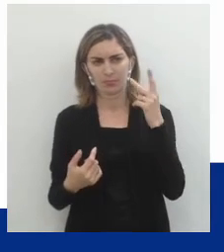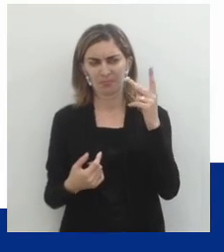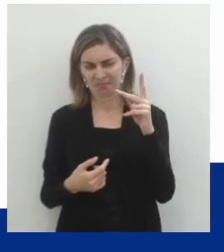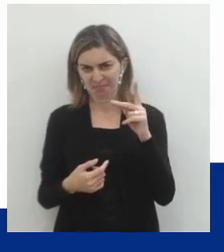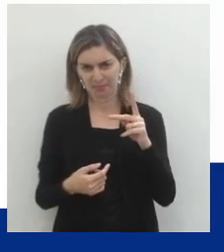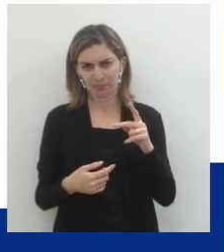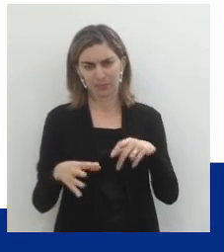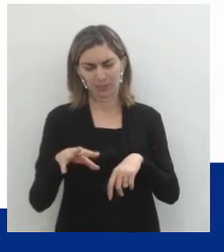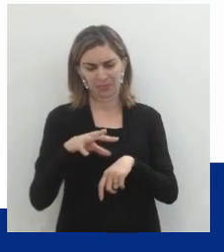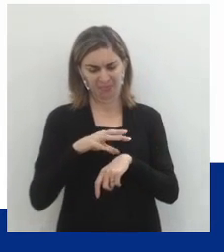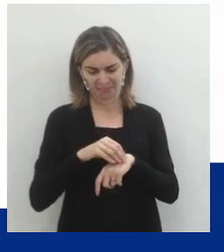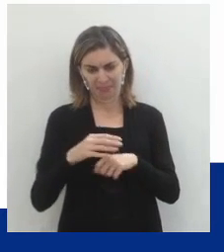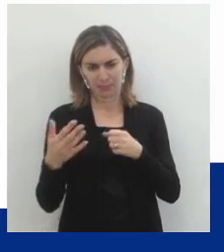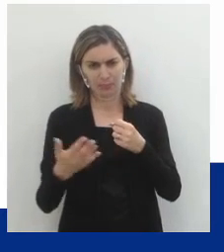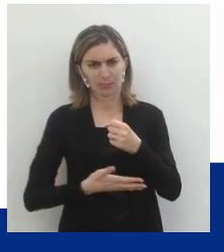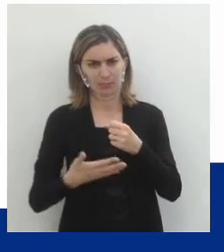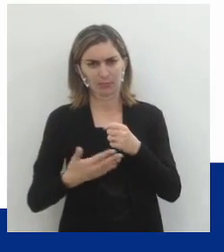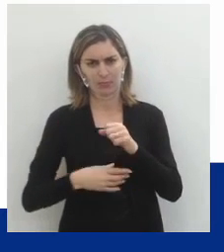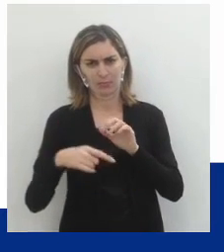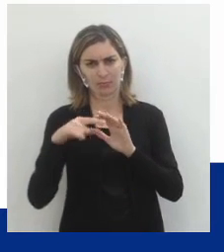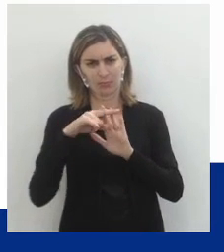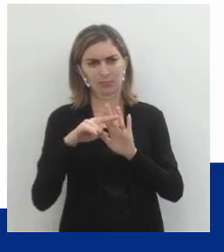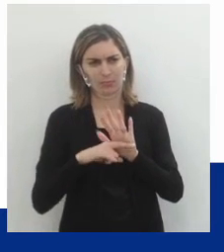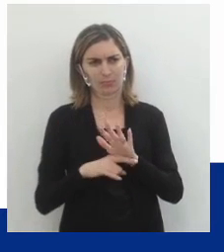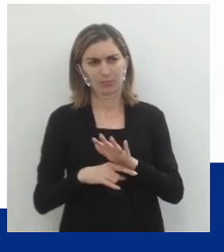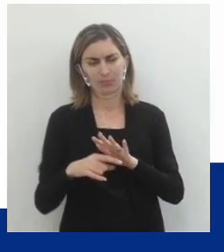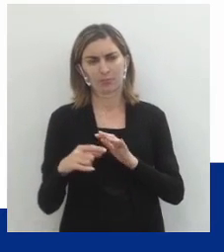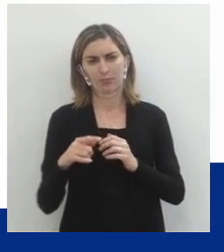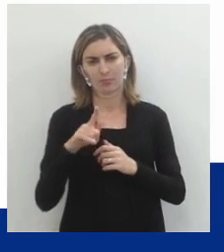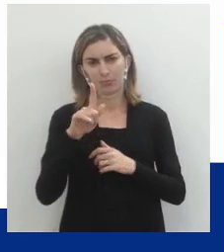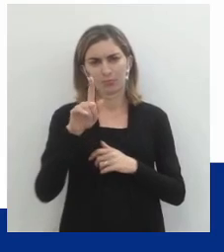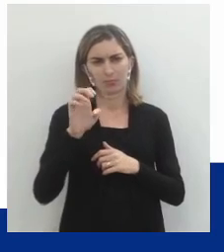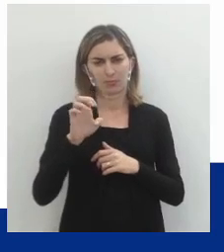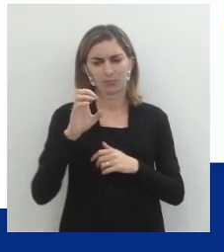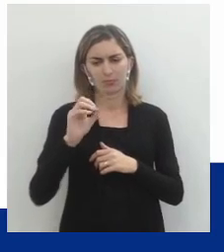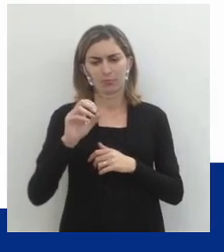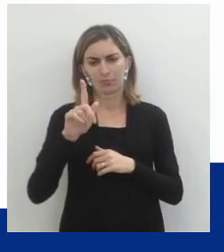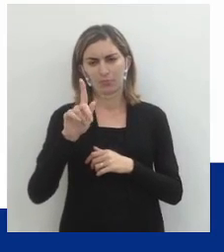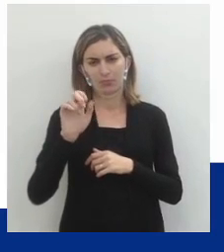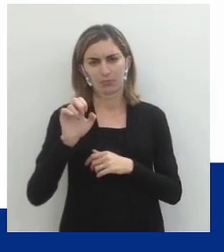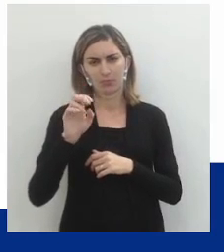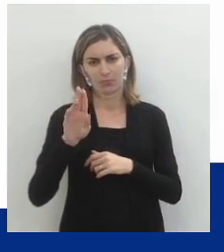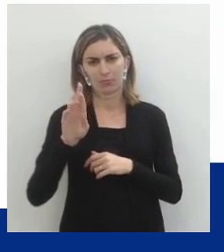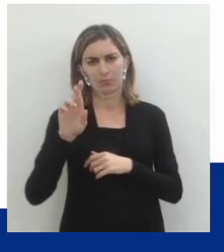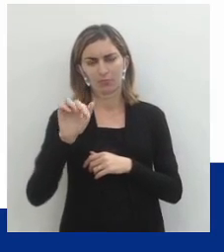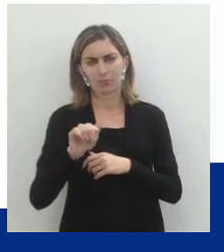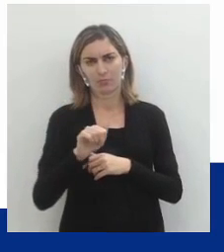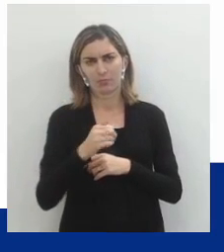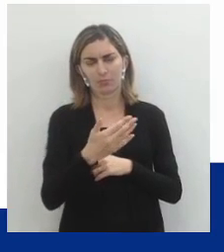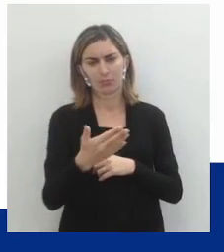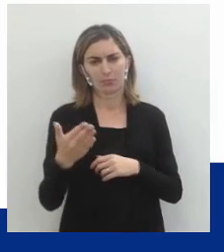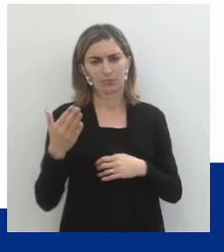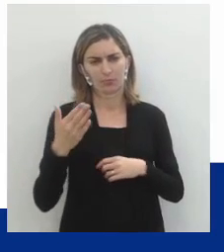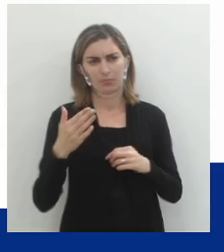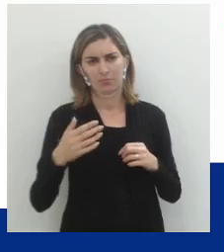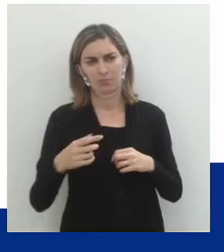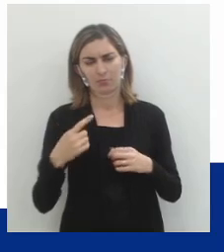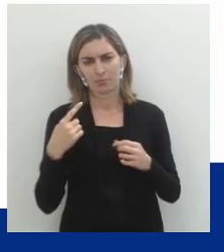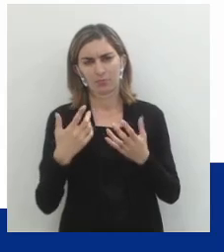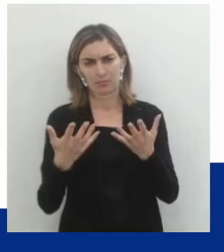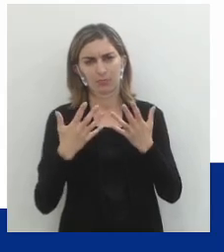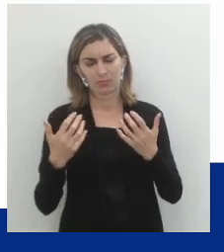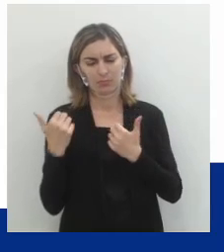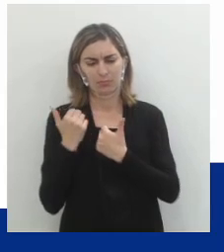eu peguei uma base aqui no programinha chamado GeoGebra, eu peguei essa tela lá do GeoGebra e eu